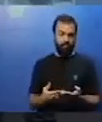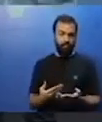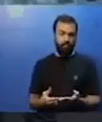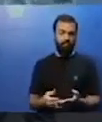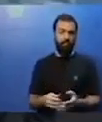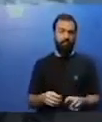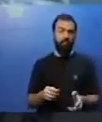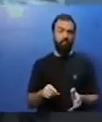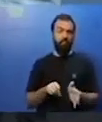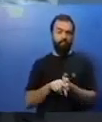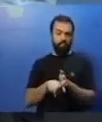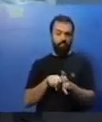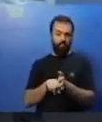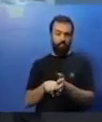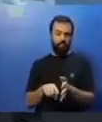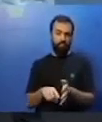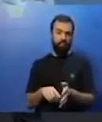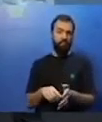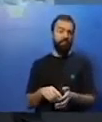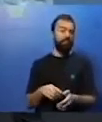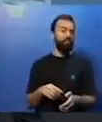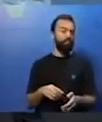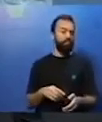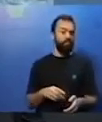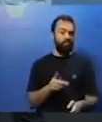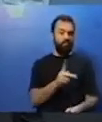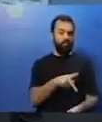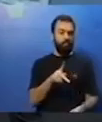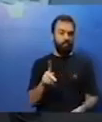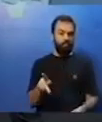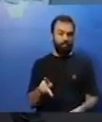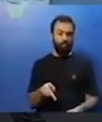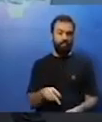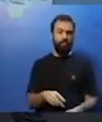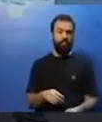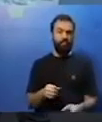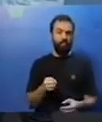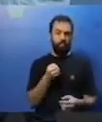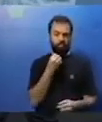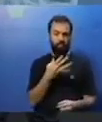Tirem dúvida com os tutores. E bom estudo em casa.